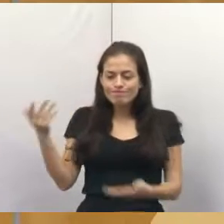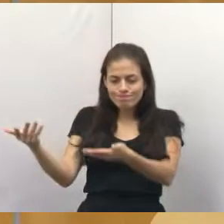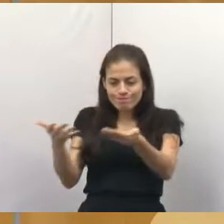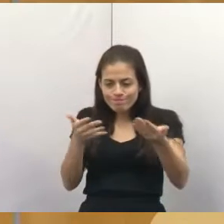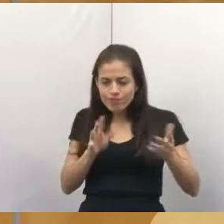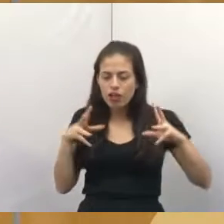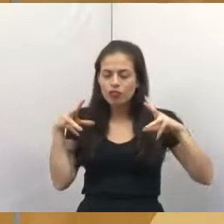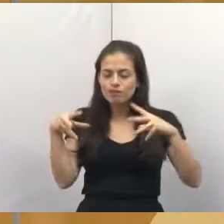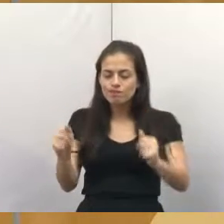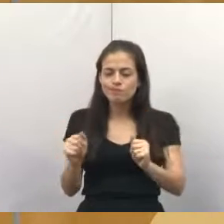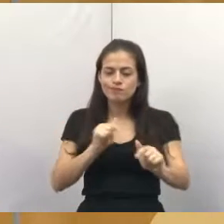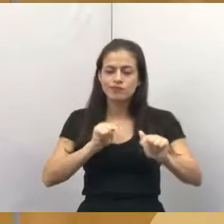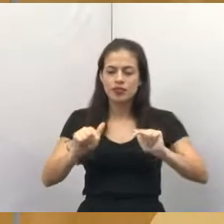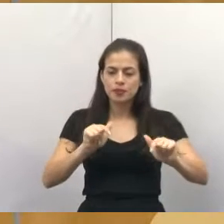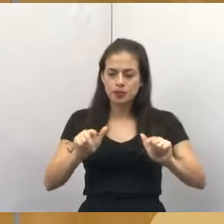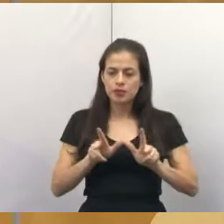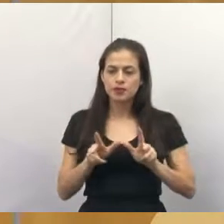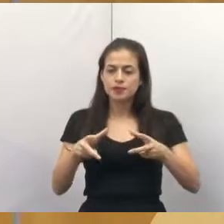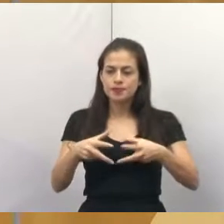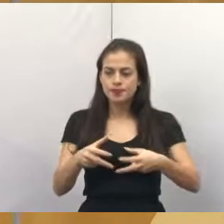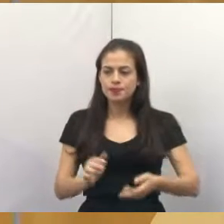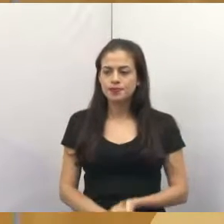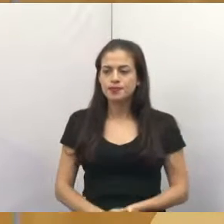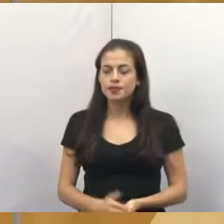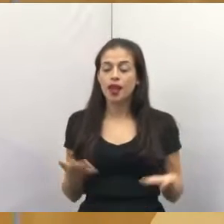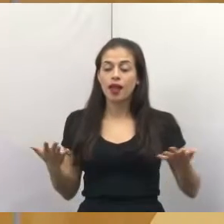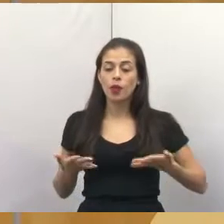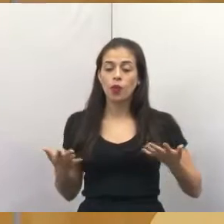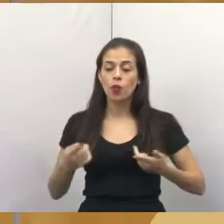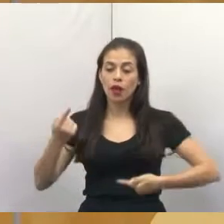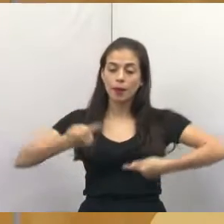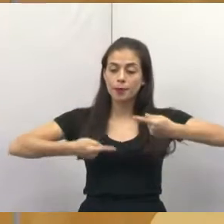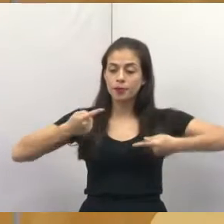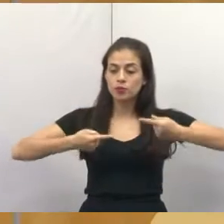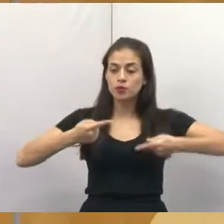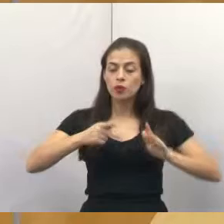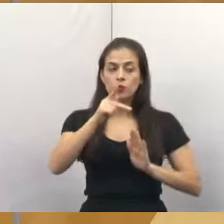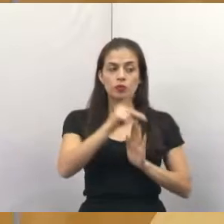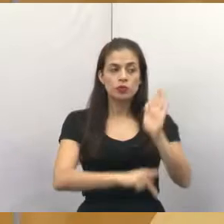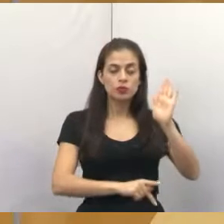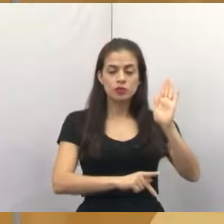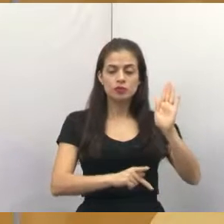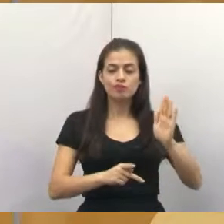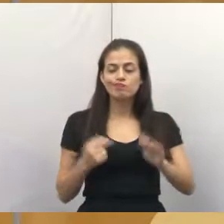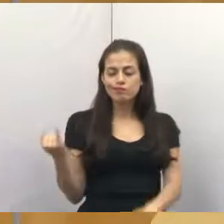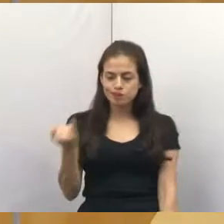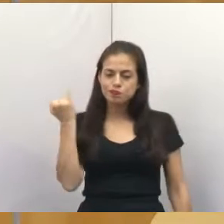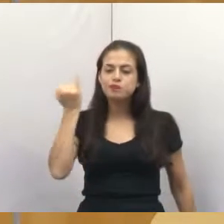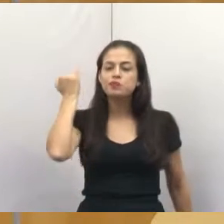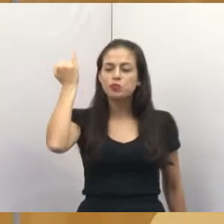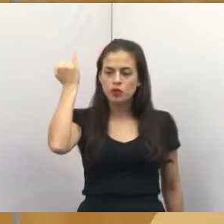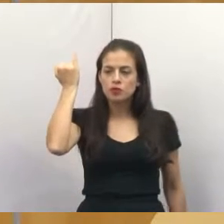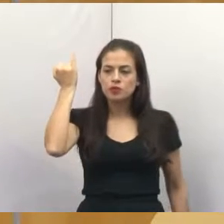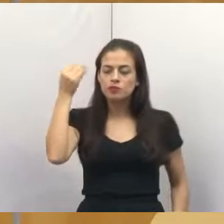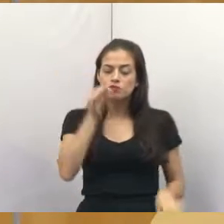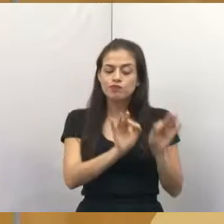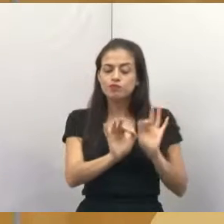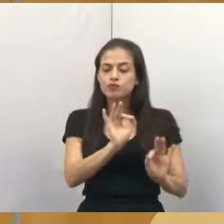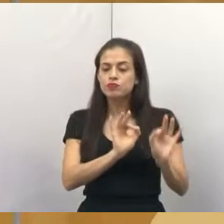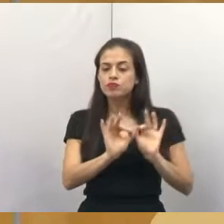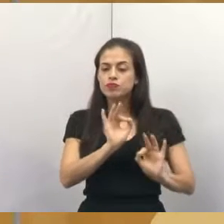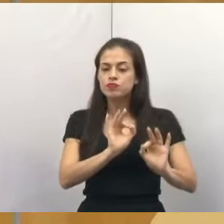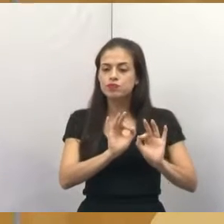funcionários. Nesse momento discutimos um projeto fundamental que organiza